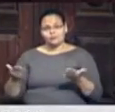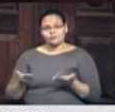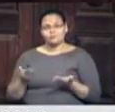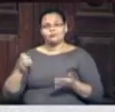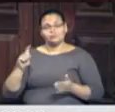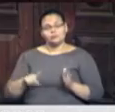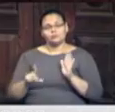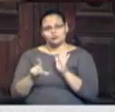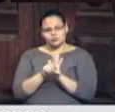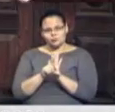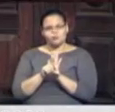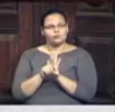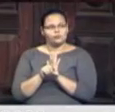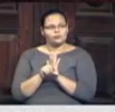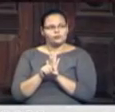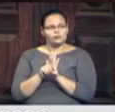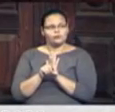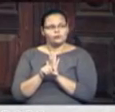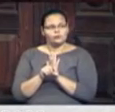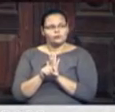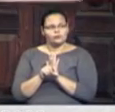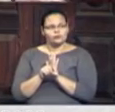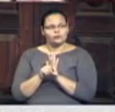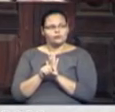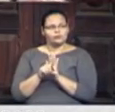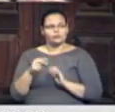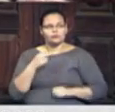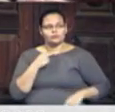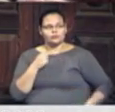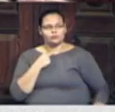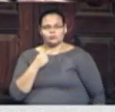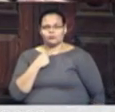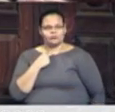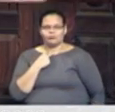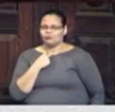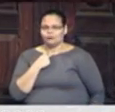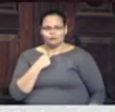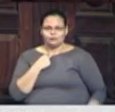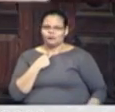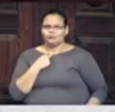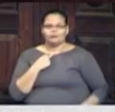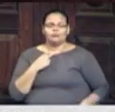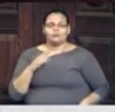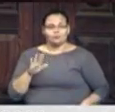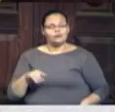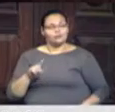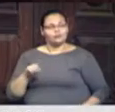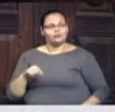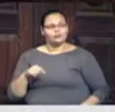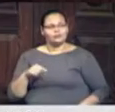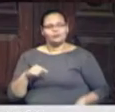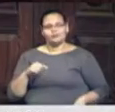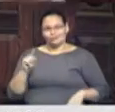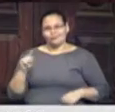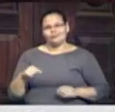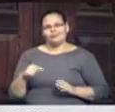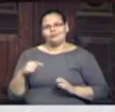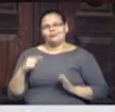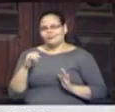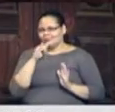um legislativo aquartelado. E não pode ser dessa maneira. Quer dizer, fere, inclusive,